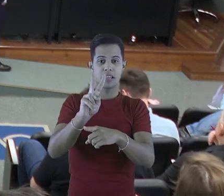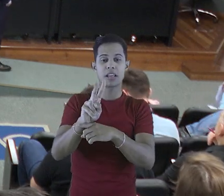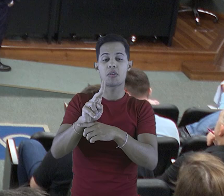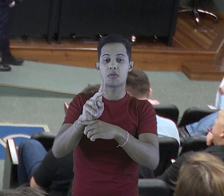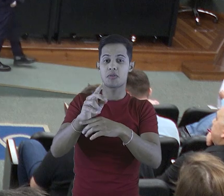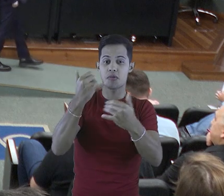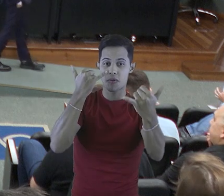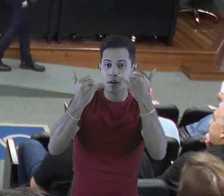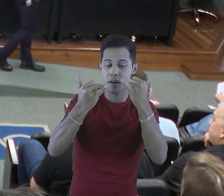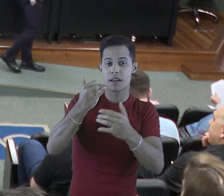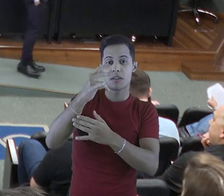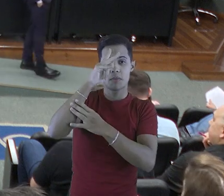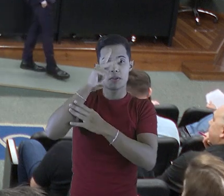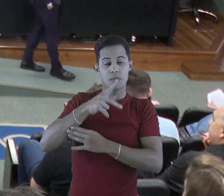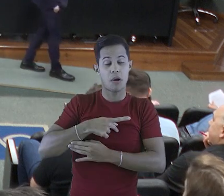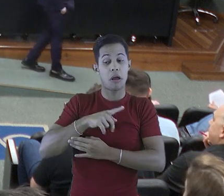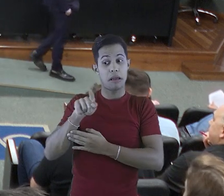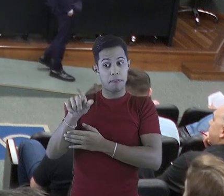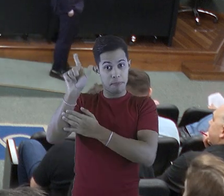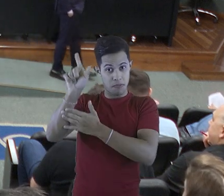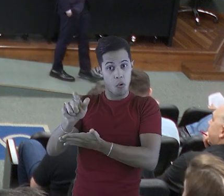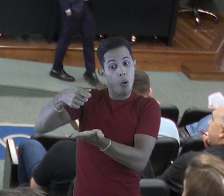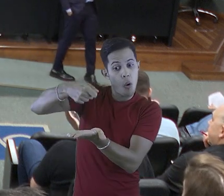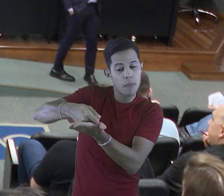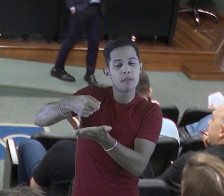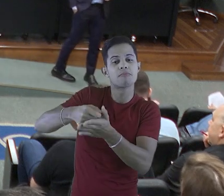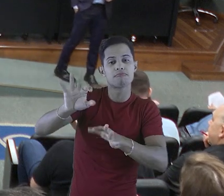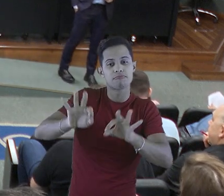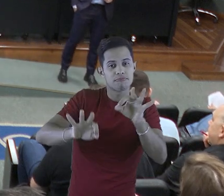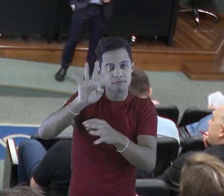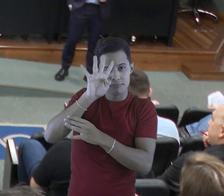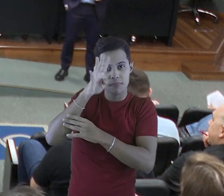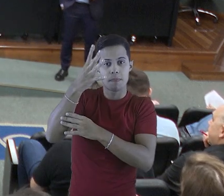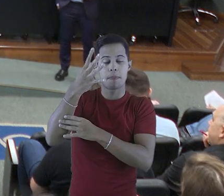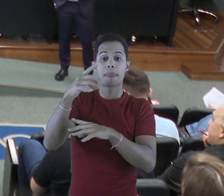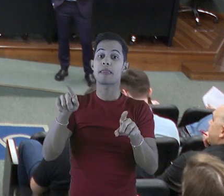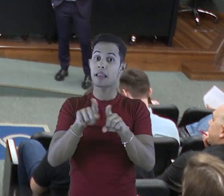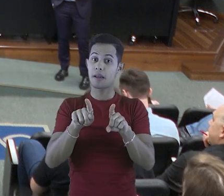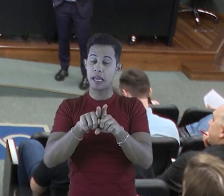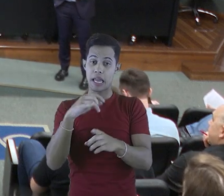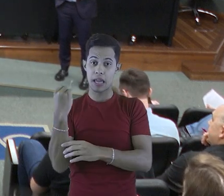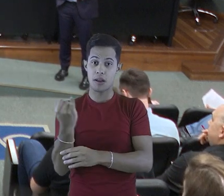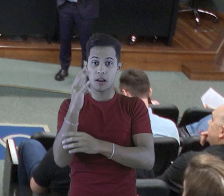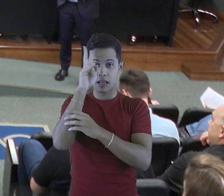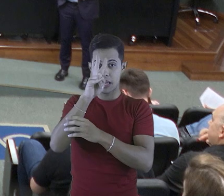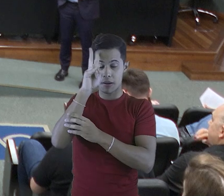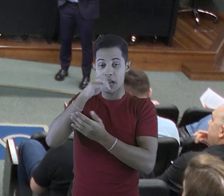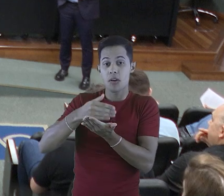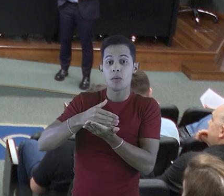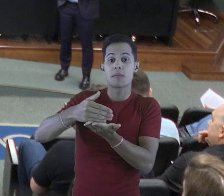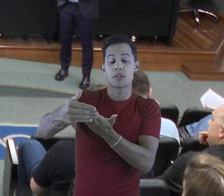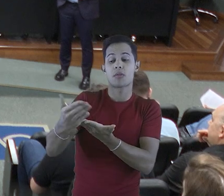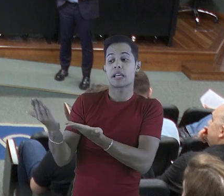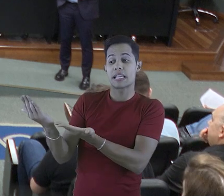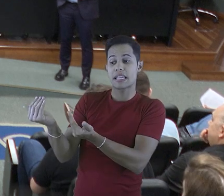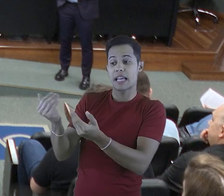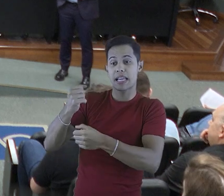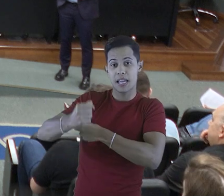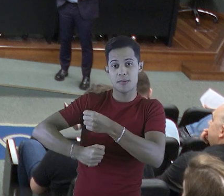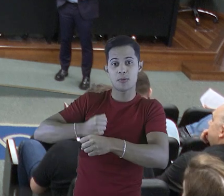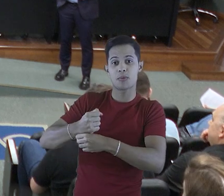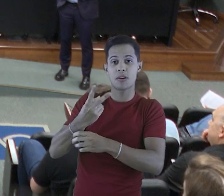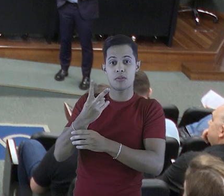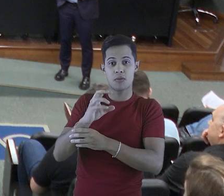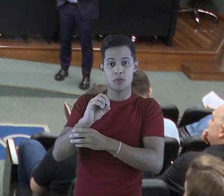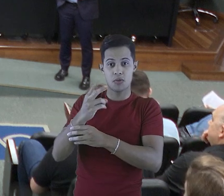sendo, portanto, obrigado a repará-lo. Importante observar que a LGPD entrou em vigor em setembro de 2020, sendo